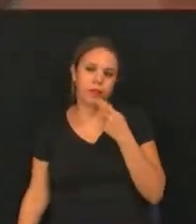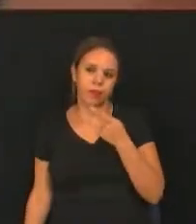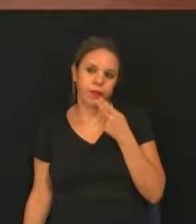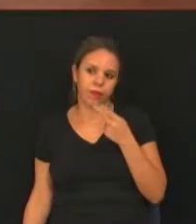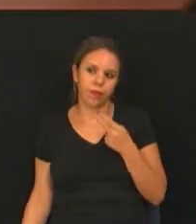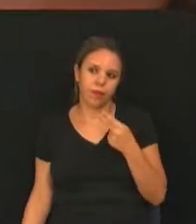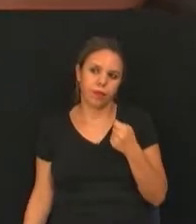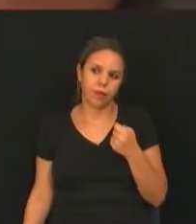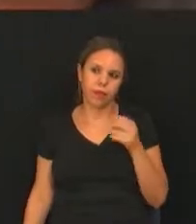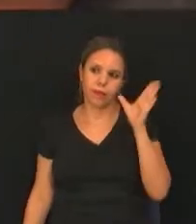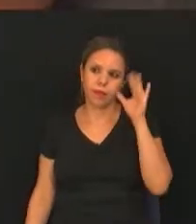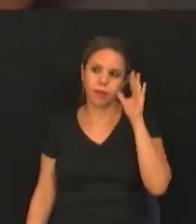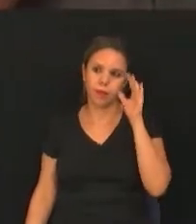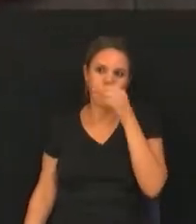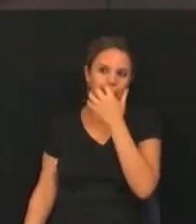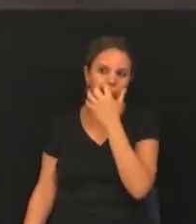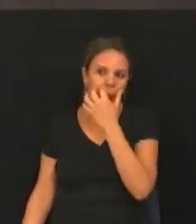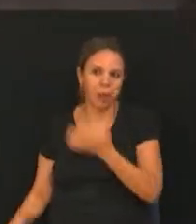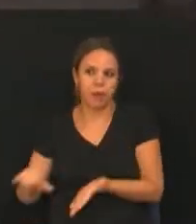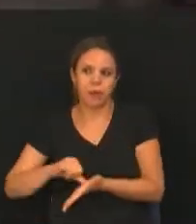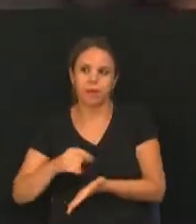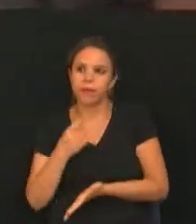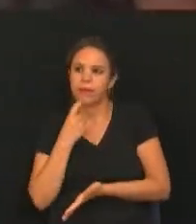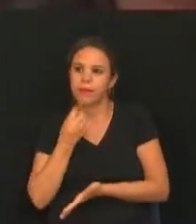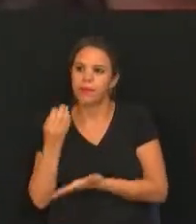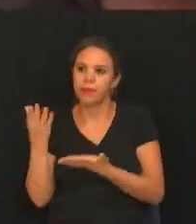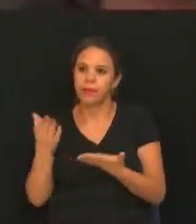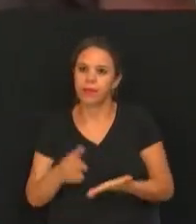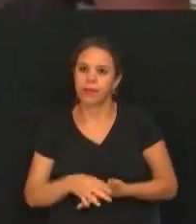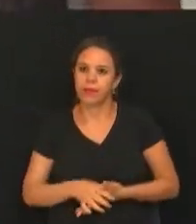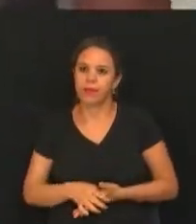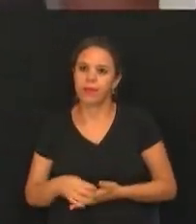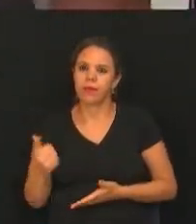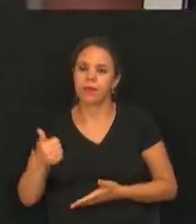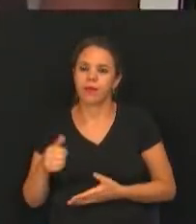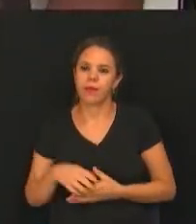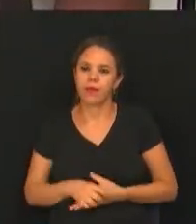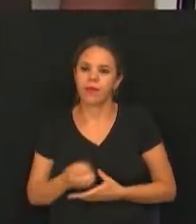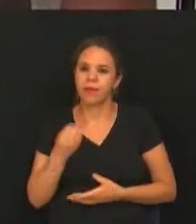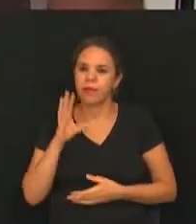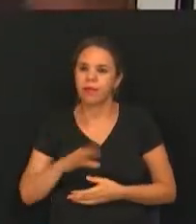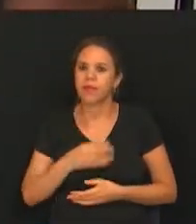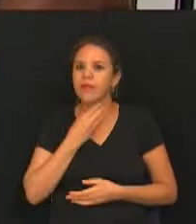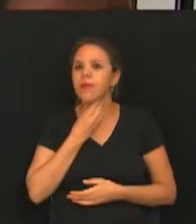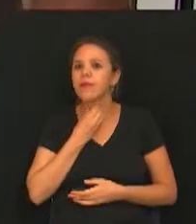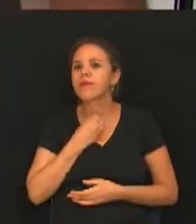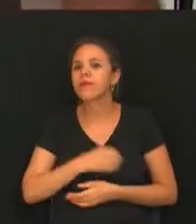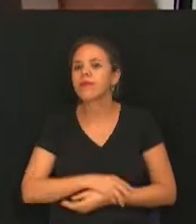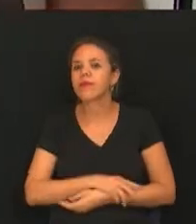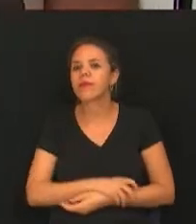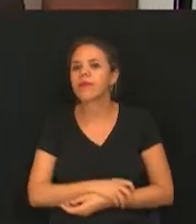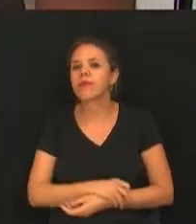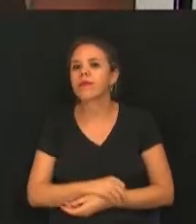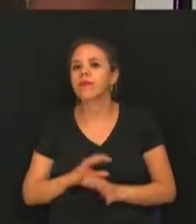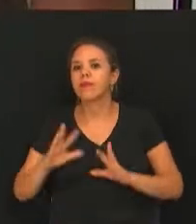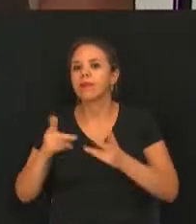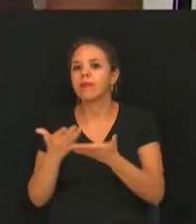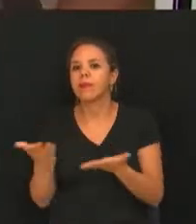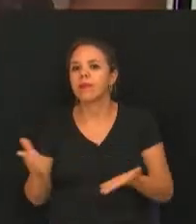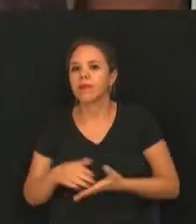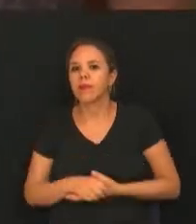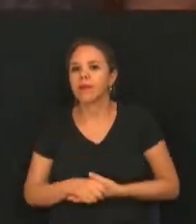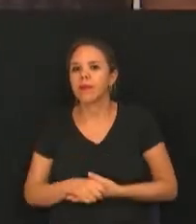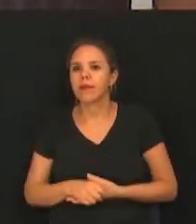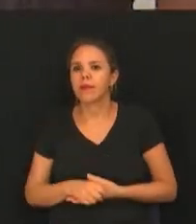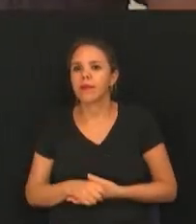dessas curiosidades aqui do centro de Campinas. Tenente, seja bem-vindo primeiramente, uma boa tarde. Boa tarde, Mariana, boa tarde a todos. Tenente,